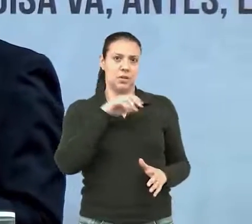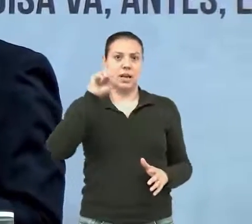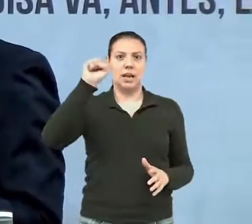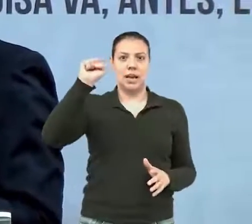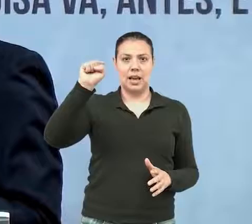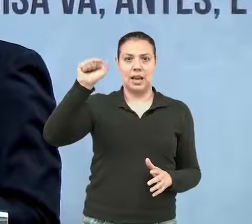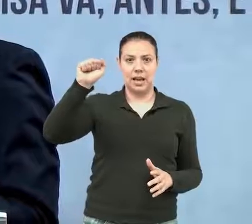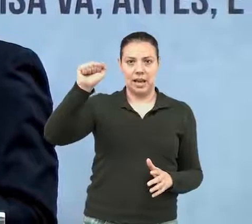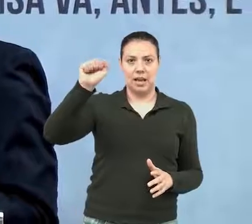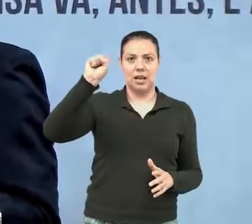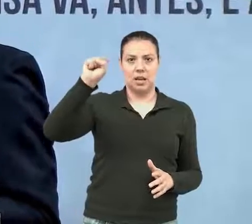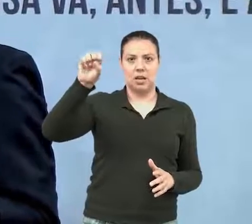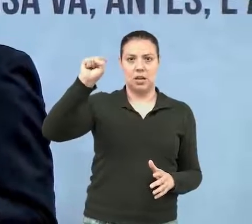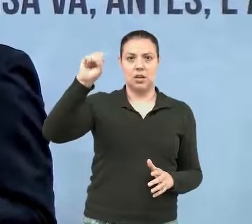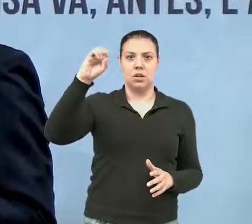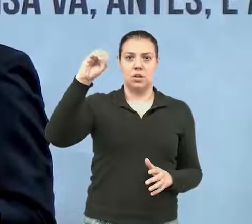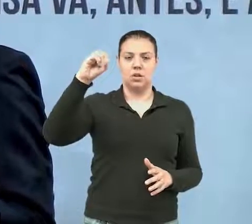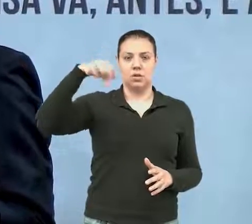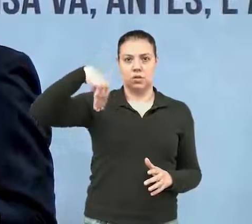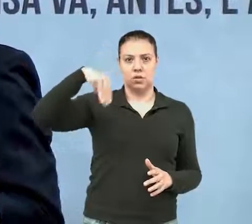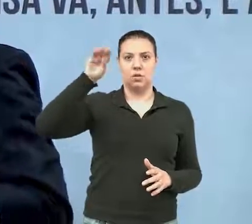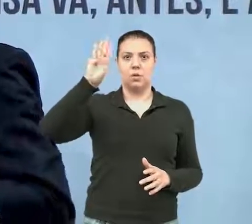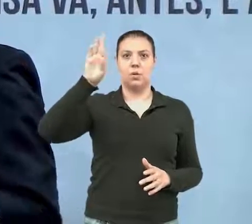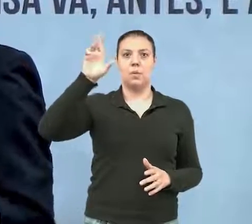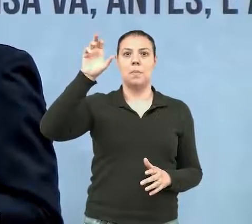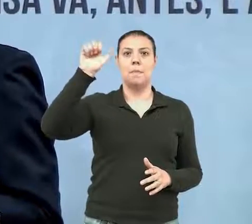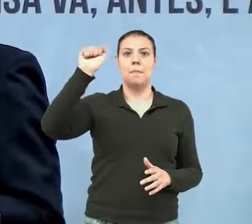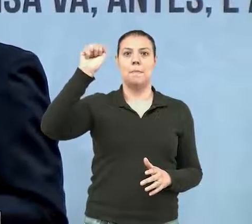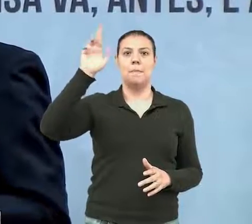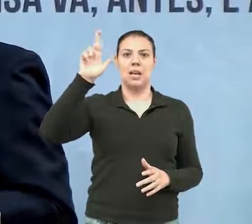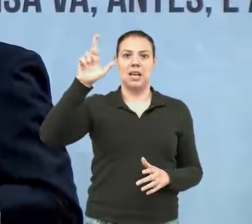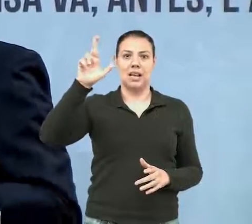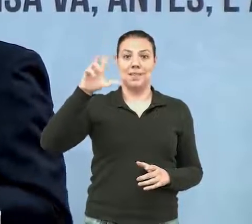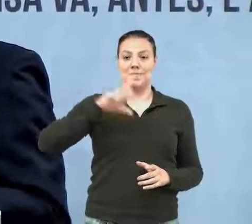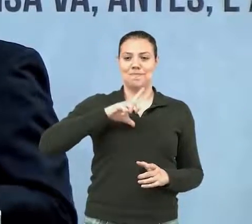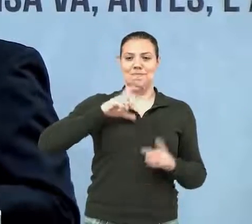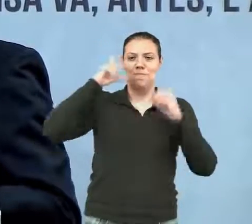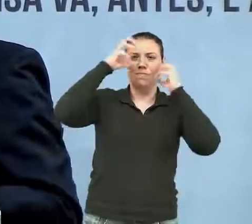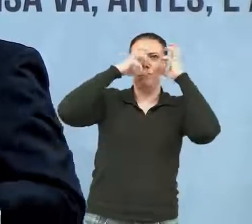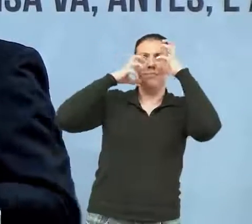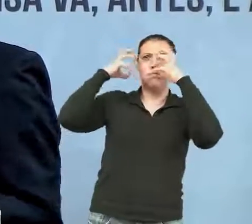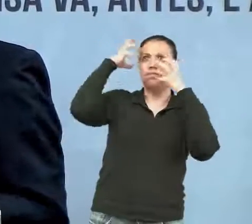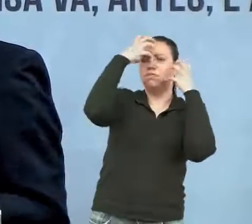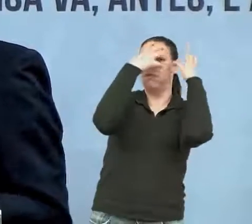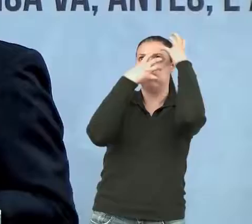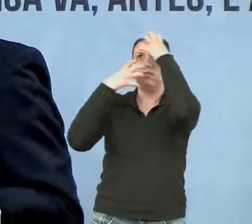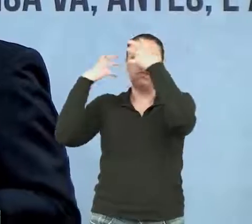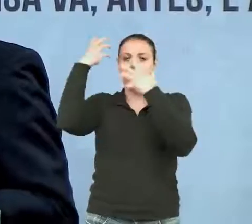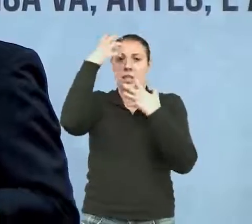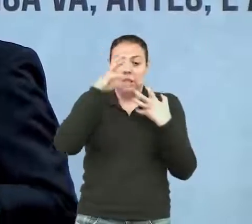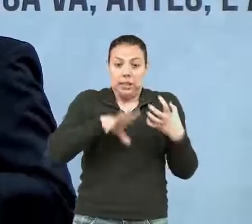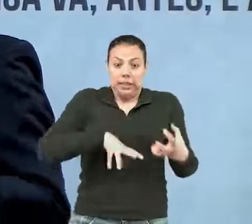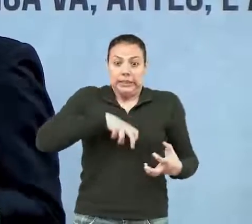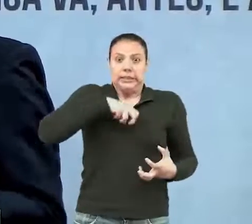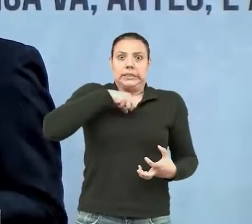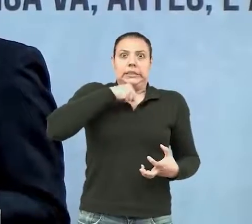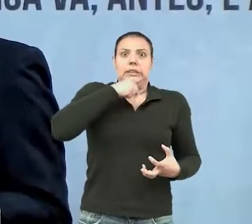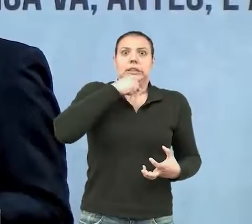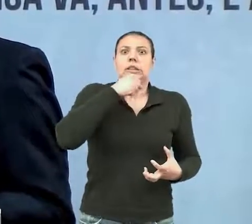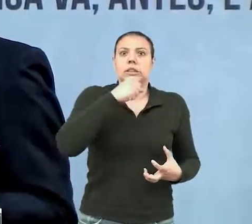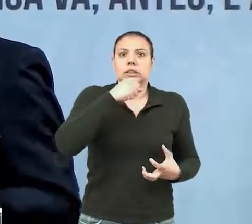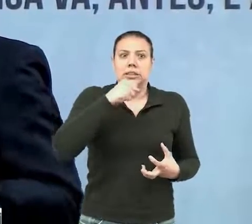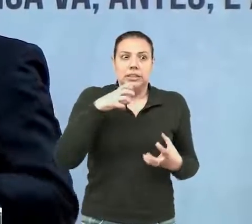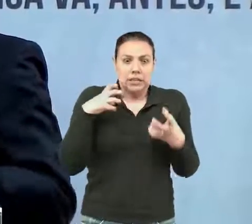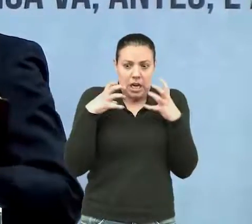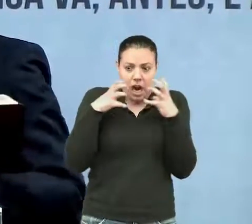para uma circunstância e ficar assombrado, e ficar amedrontado, e perder o fôlego, ficar em